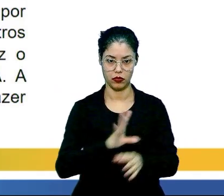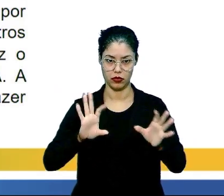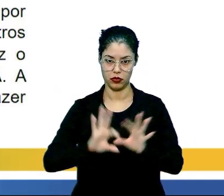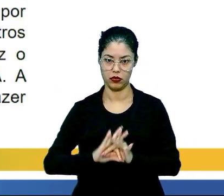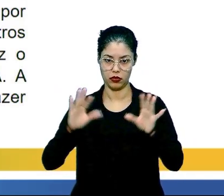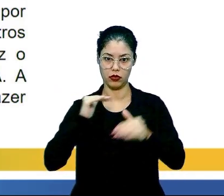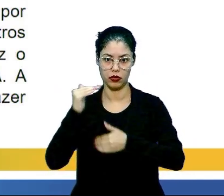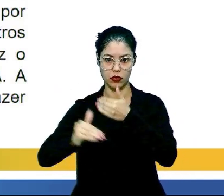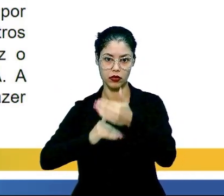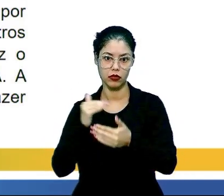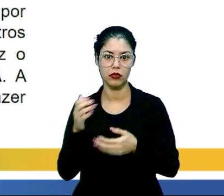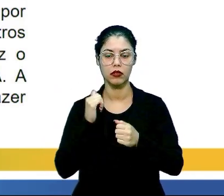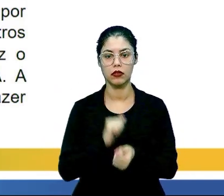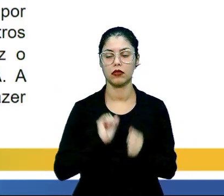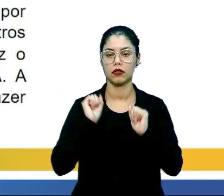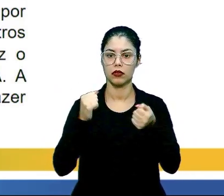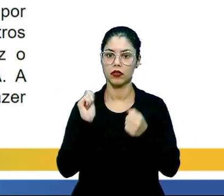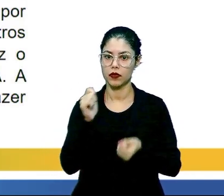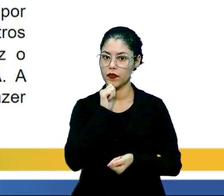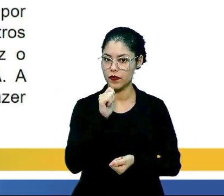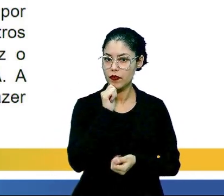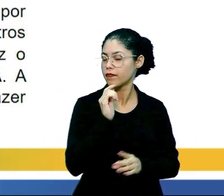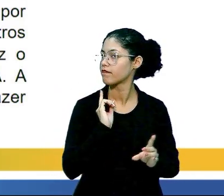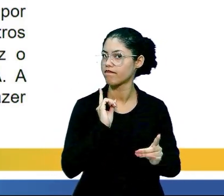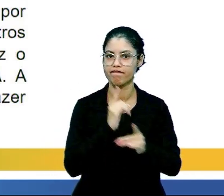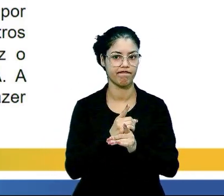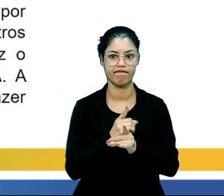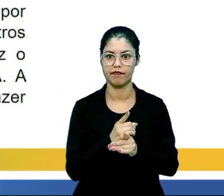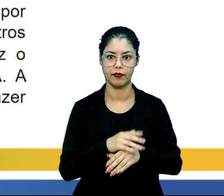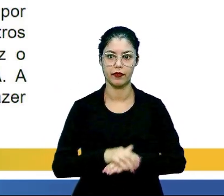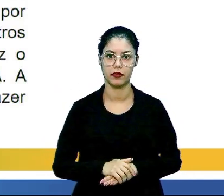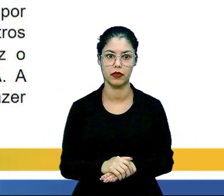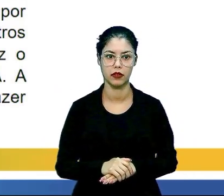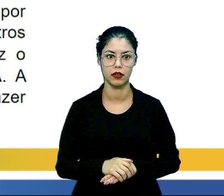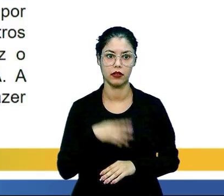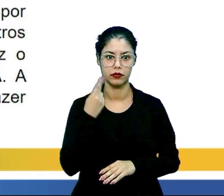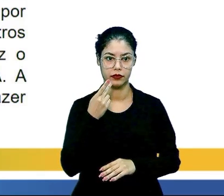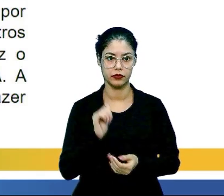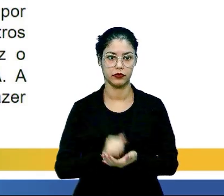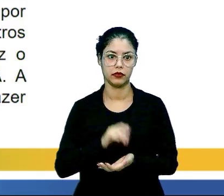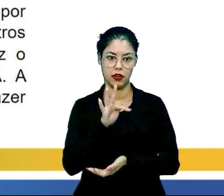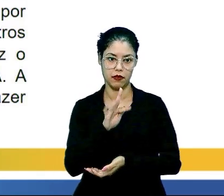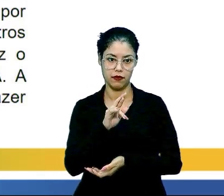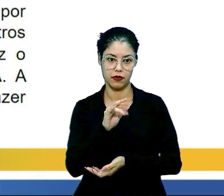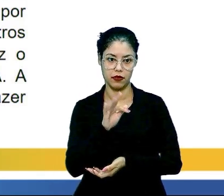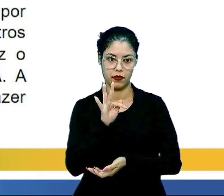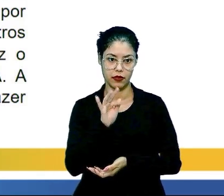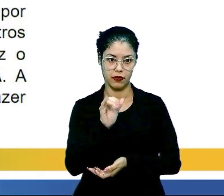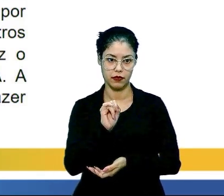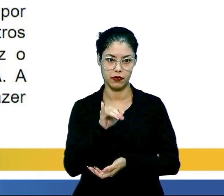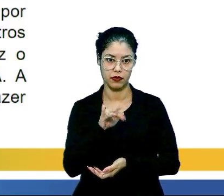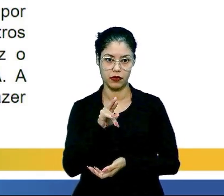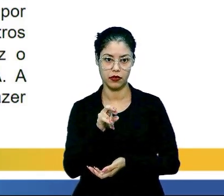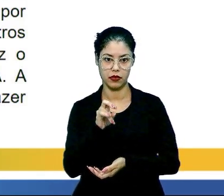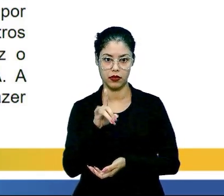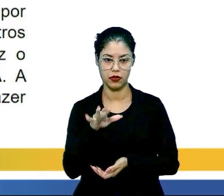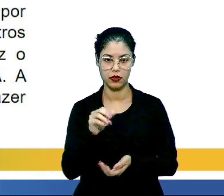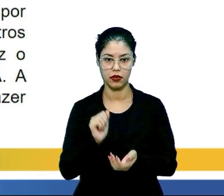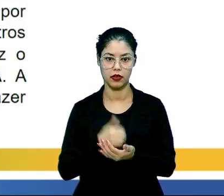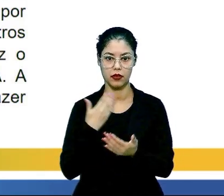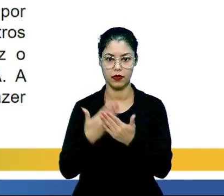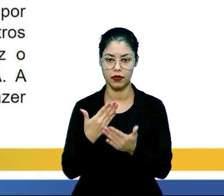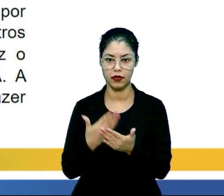hormônios musculares liberados durante o exercício e ainda não descobertos. Diz a fulana que